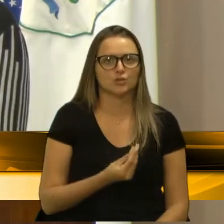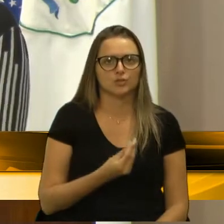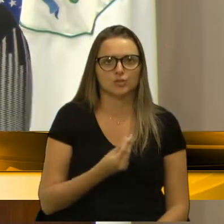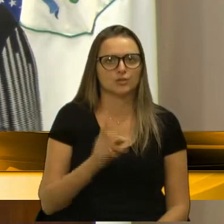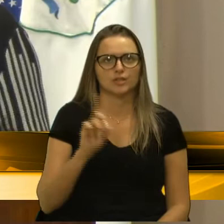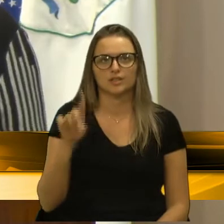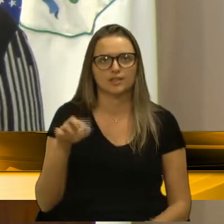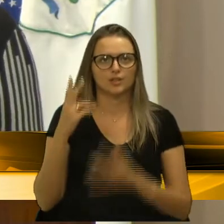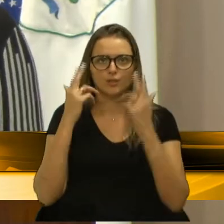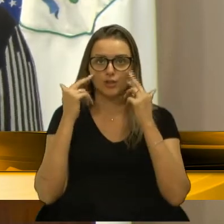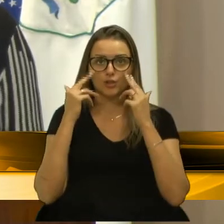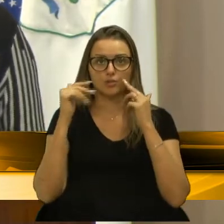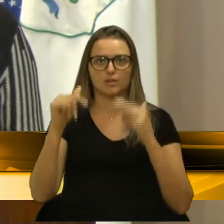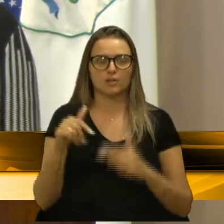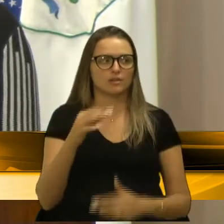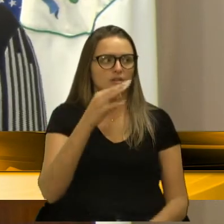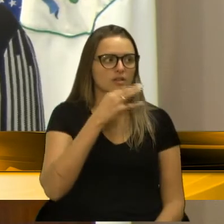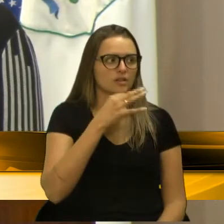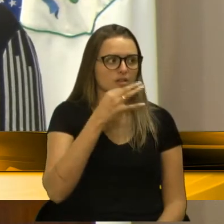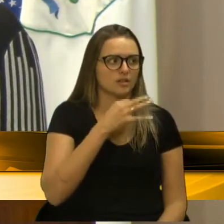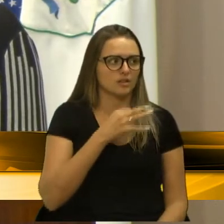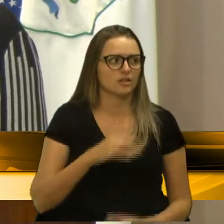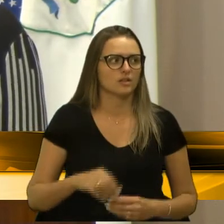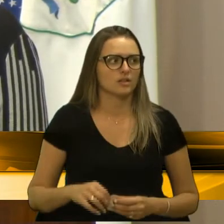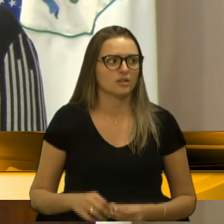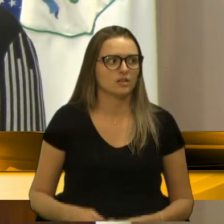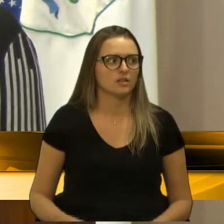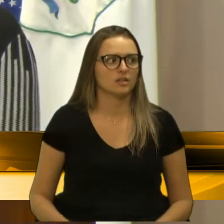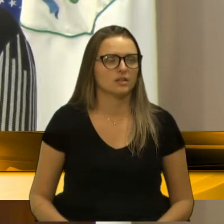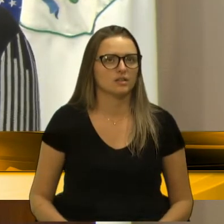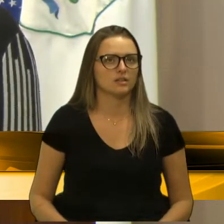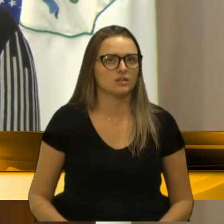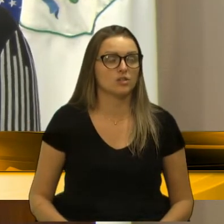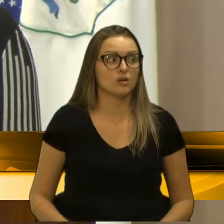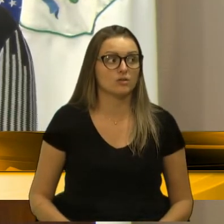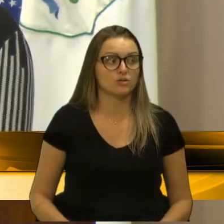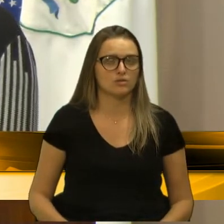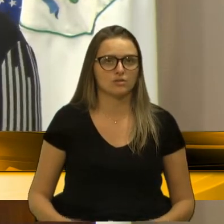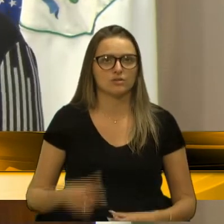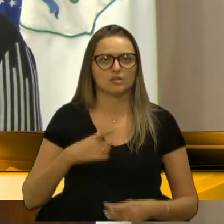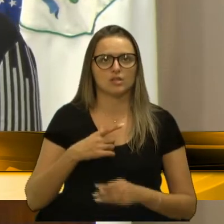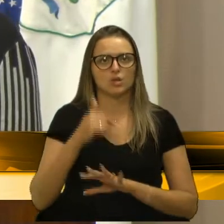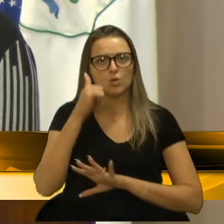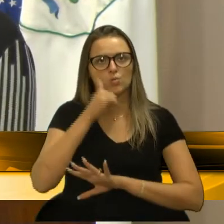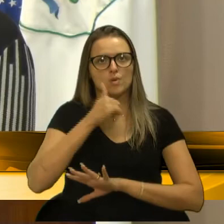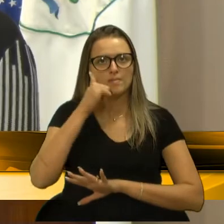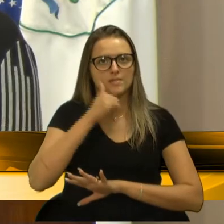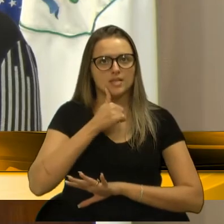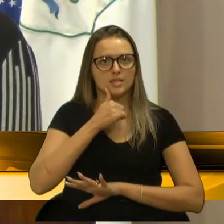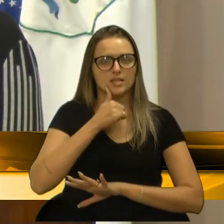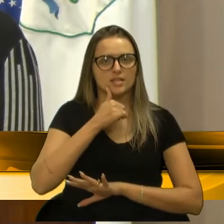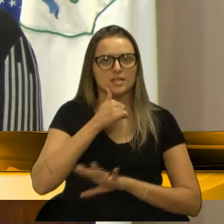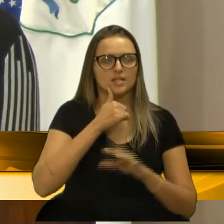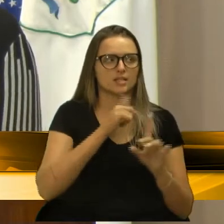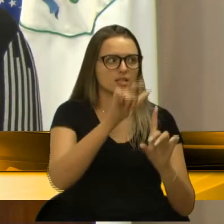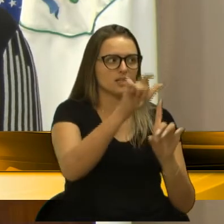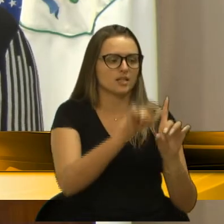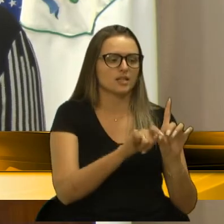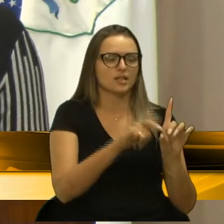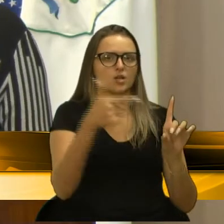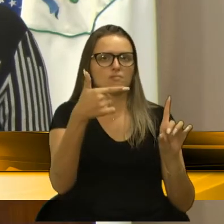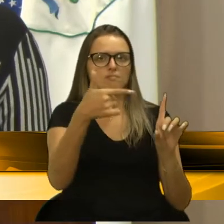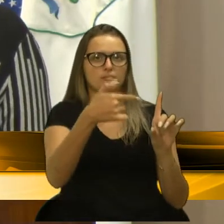é comum para Caxias, mas é algo muito grave, que uma menina de 6 anos então, foi atingida por uma bala perdida na